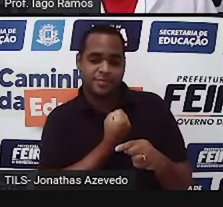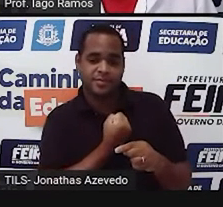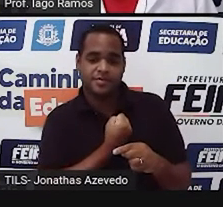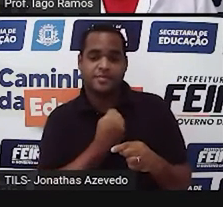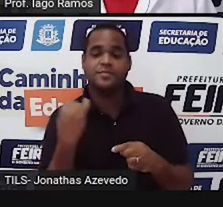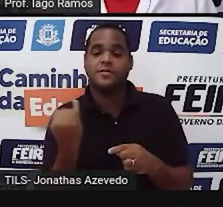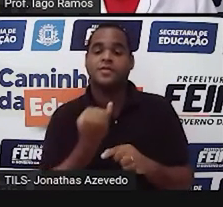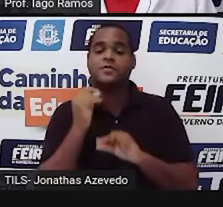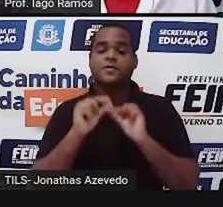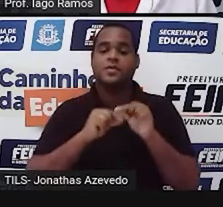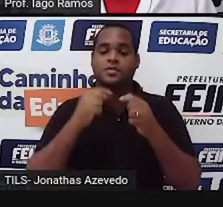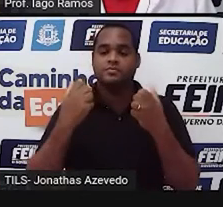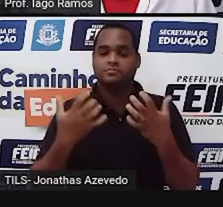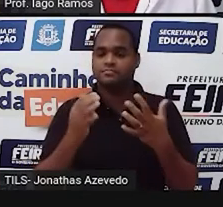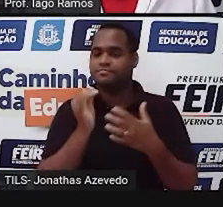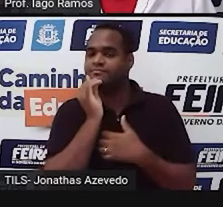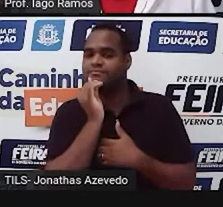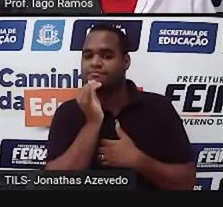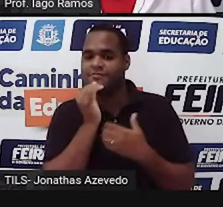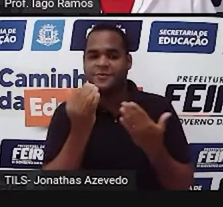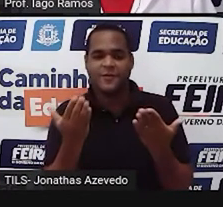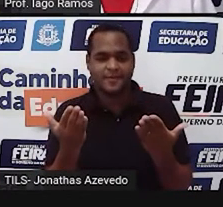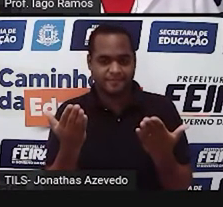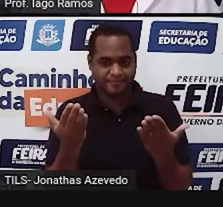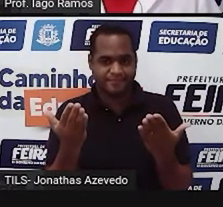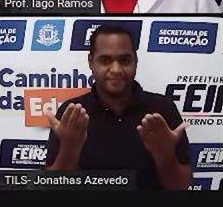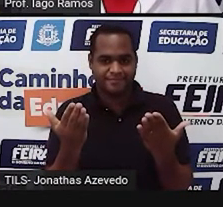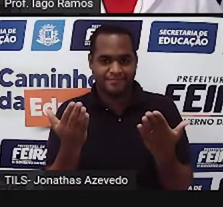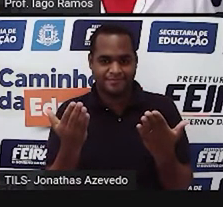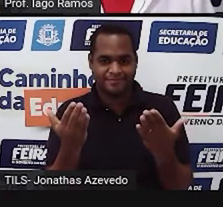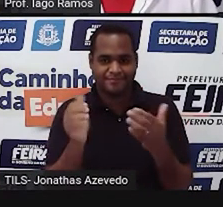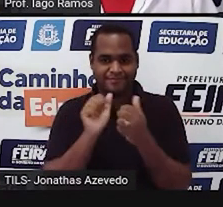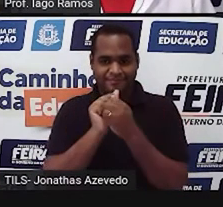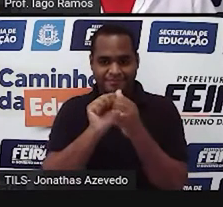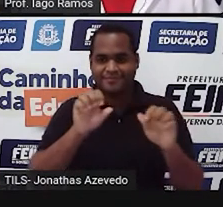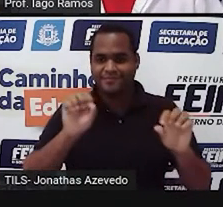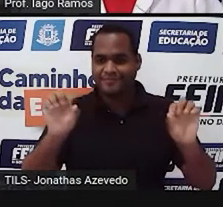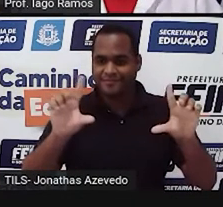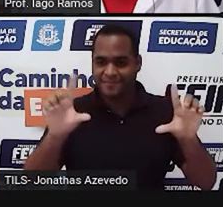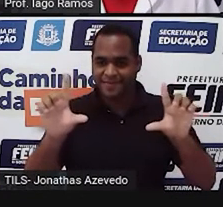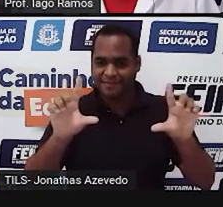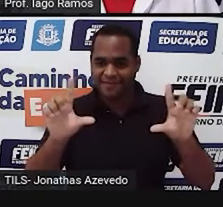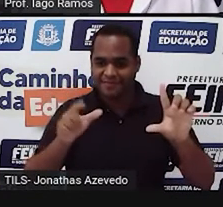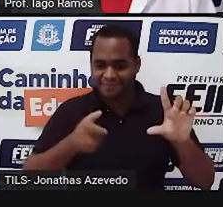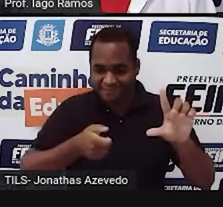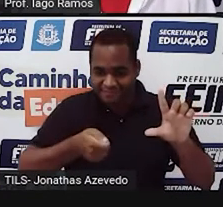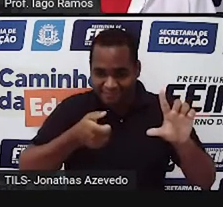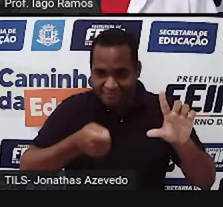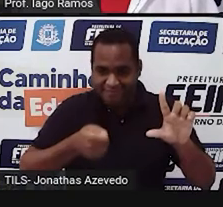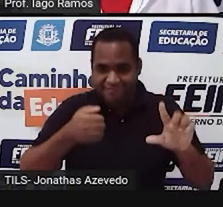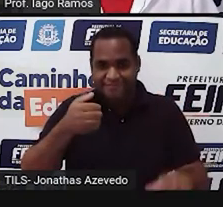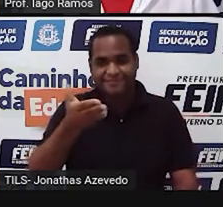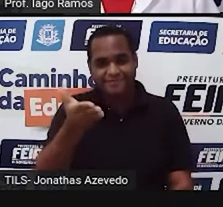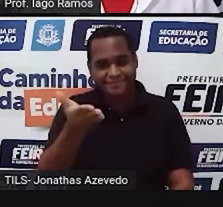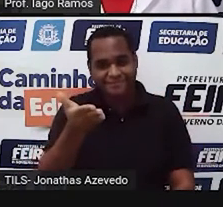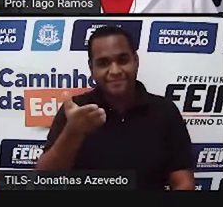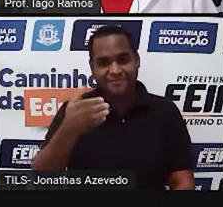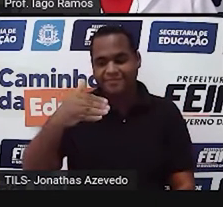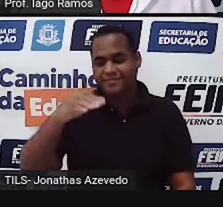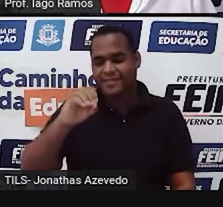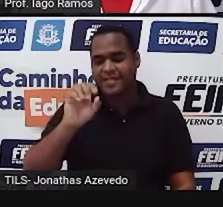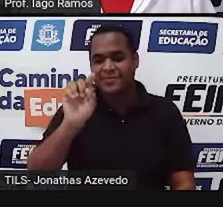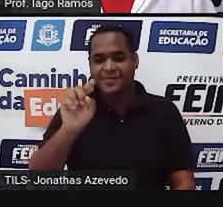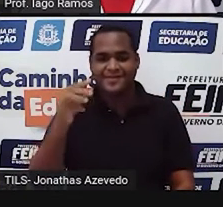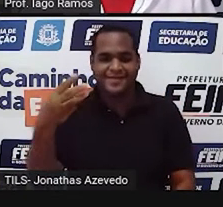olha só que exemplo bacana pó acompanhar as aulas aqui né na